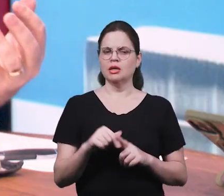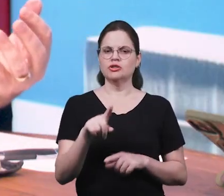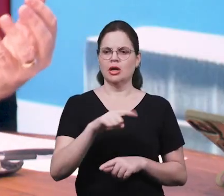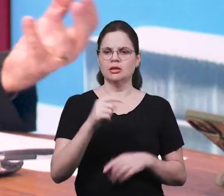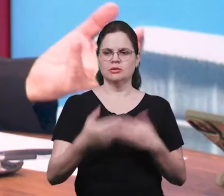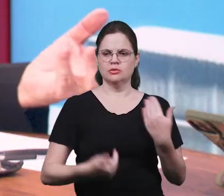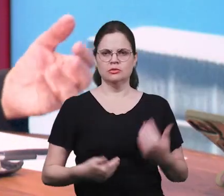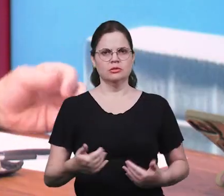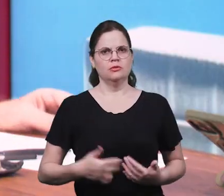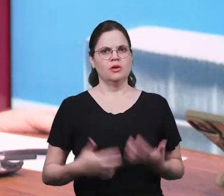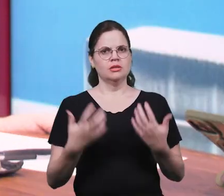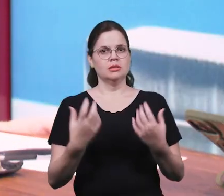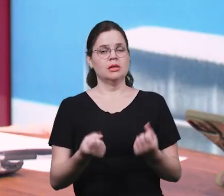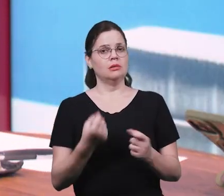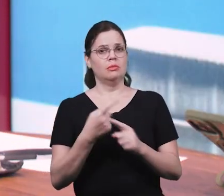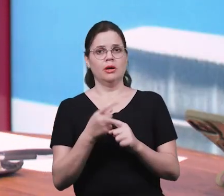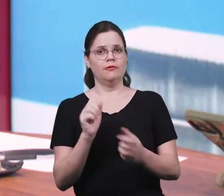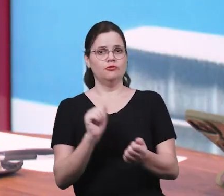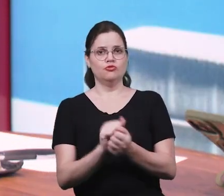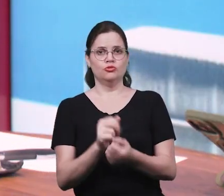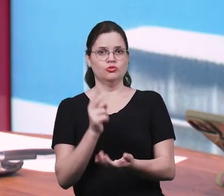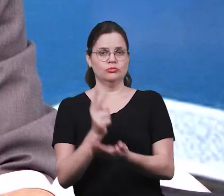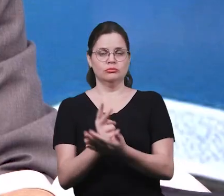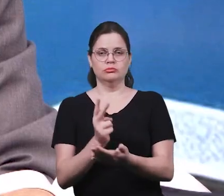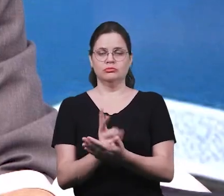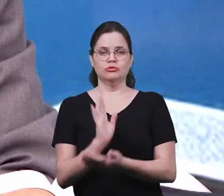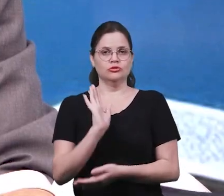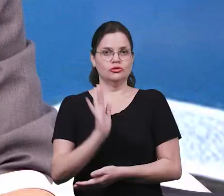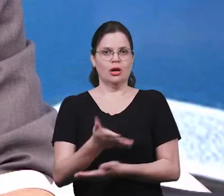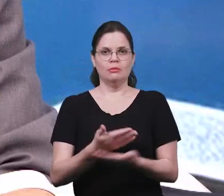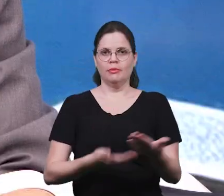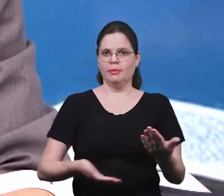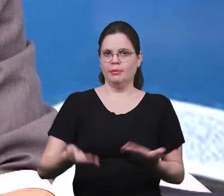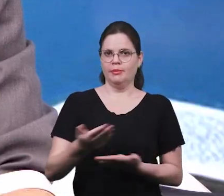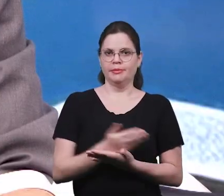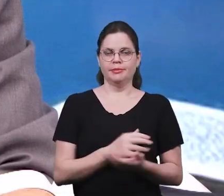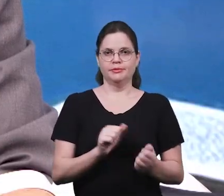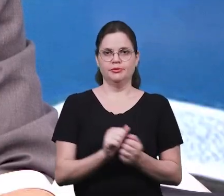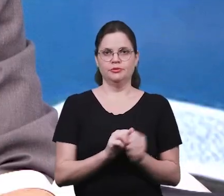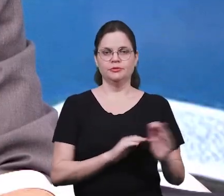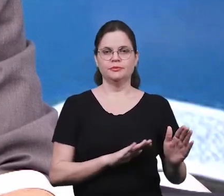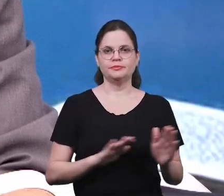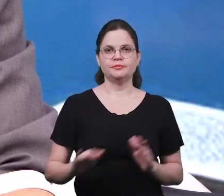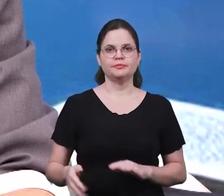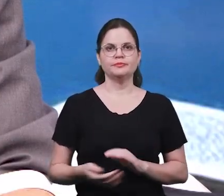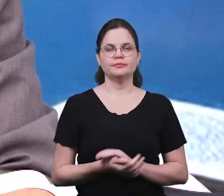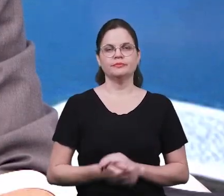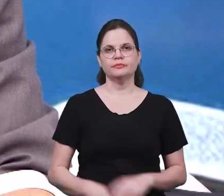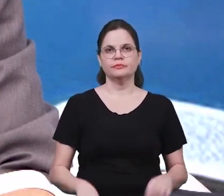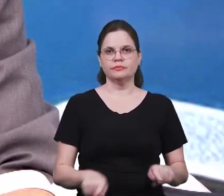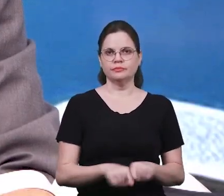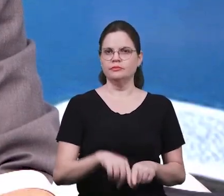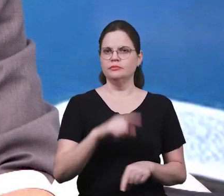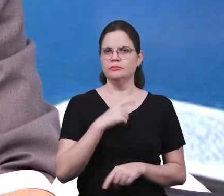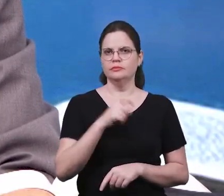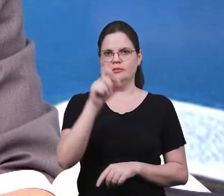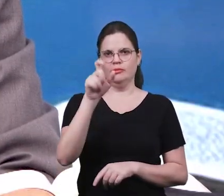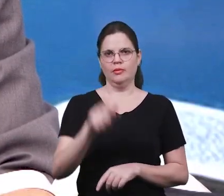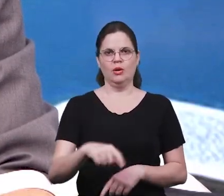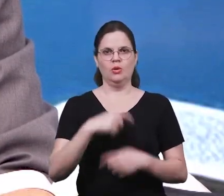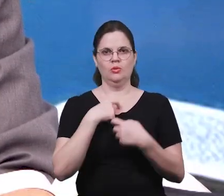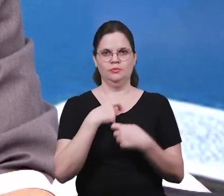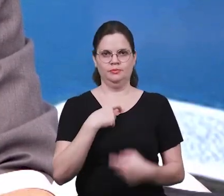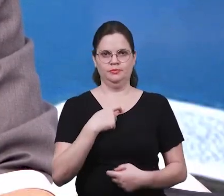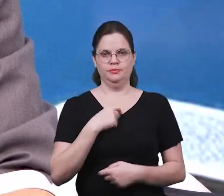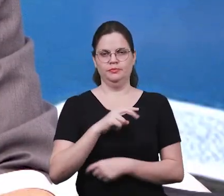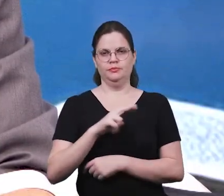de dentro da igreja nessa situação. Muito bem. E nós temos até a figura do obreiro, né? O obreiro é aquele